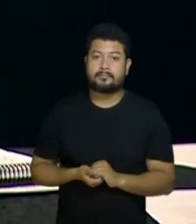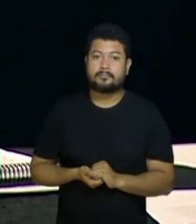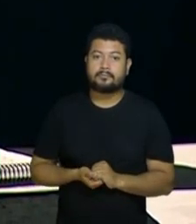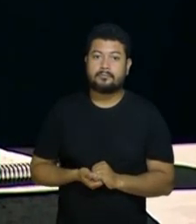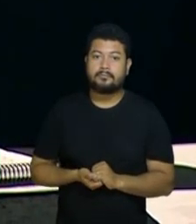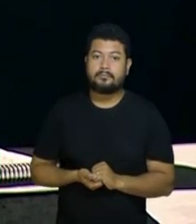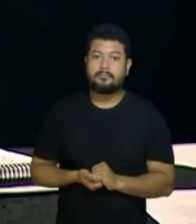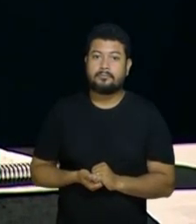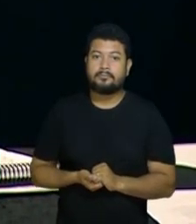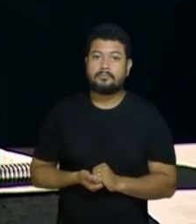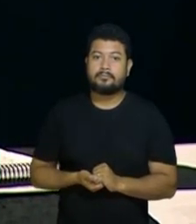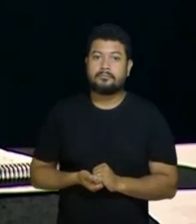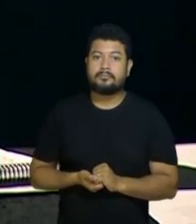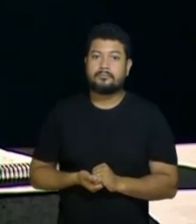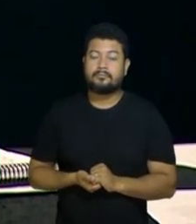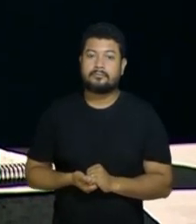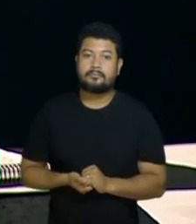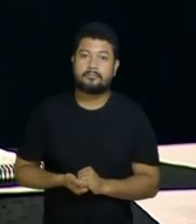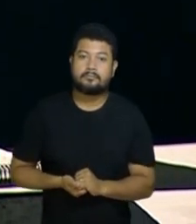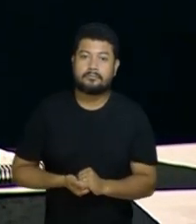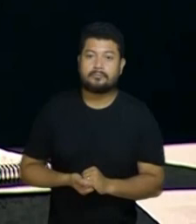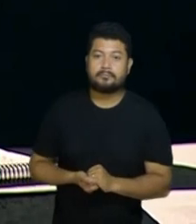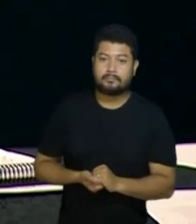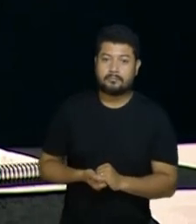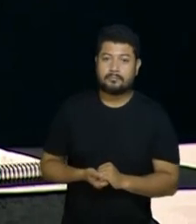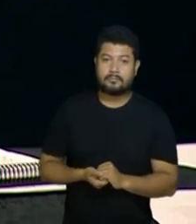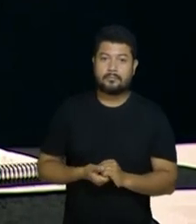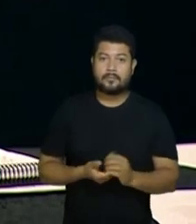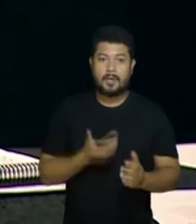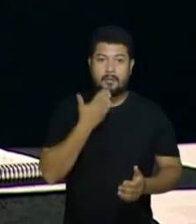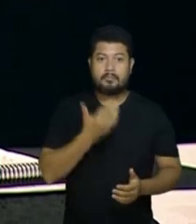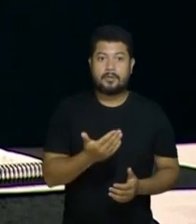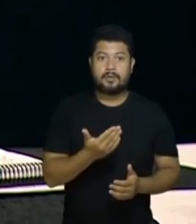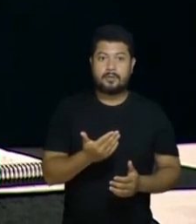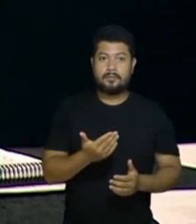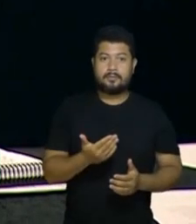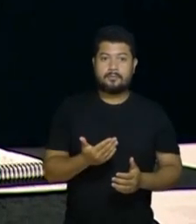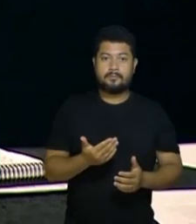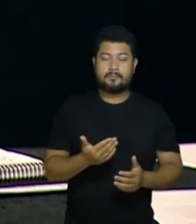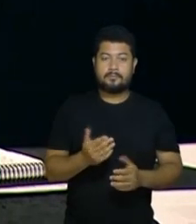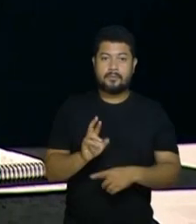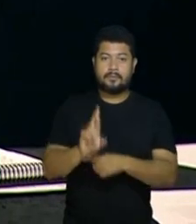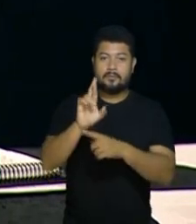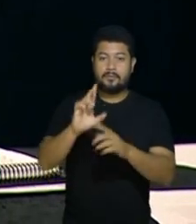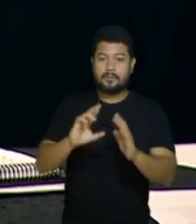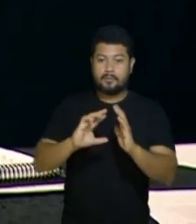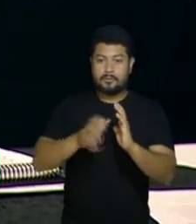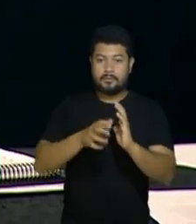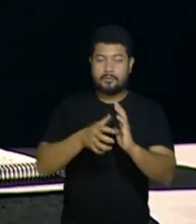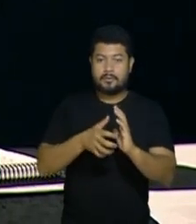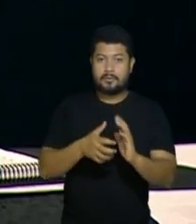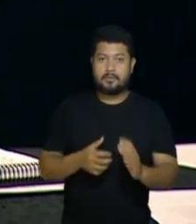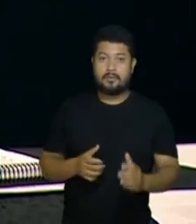Deputado Marquito me pediu há pouco aqui um momento para falar em nome do partido. Eu vou passar ao próximo horário,